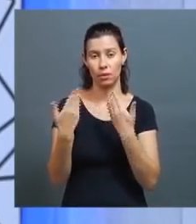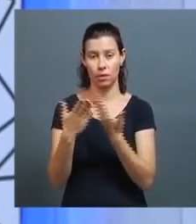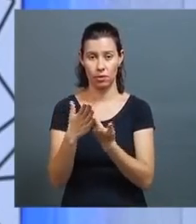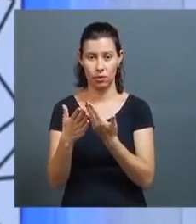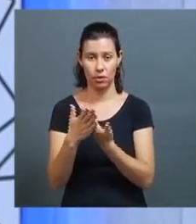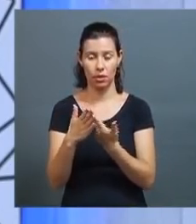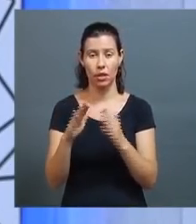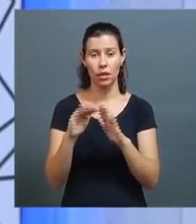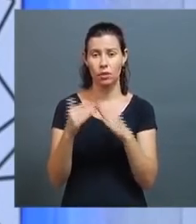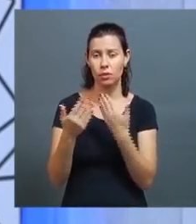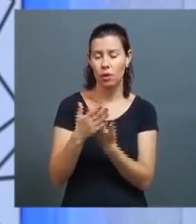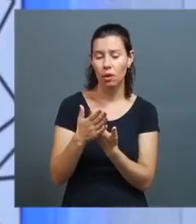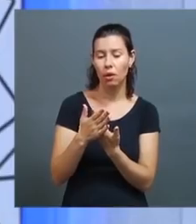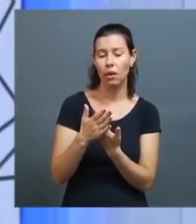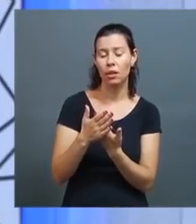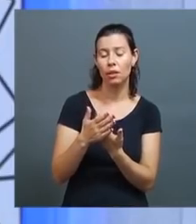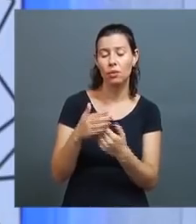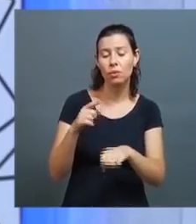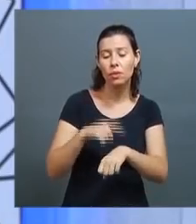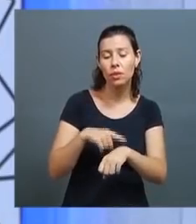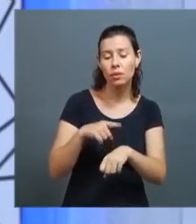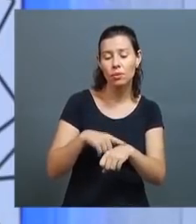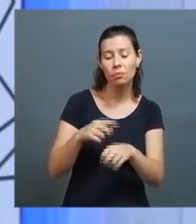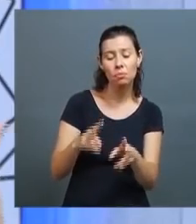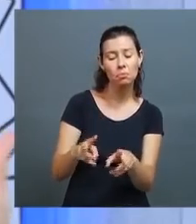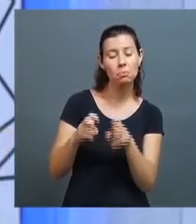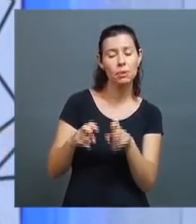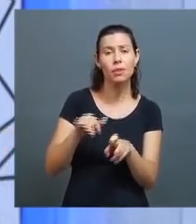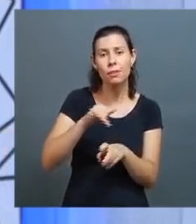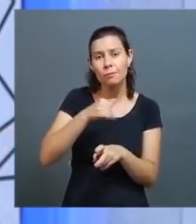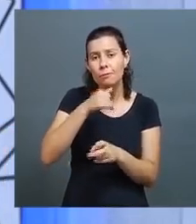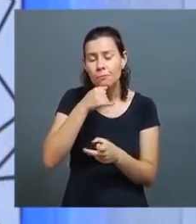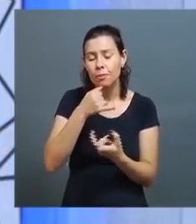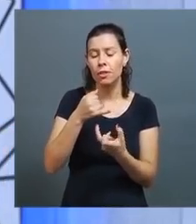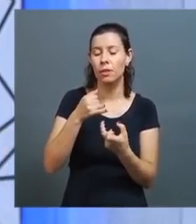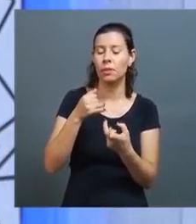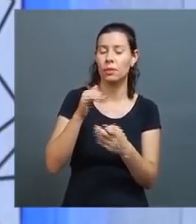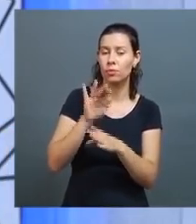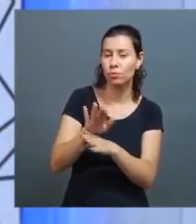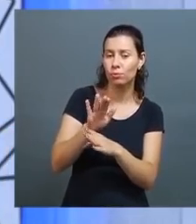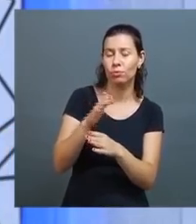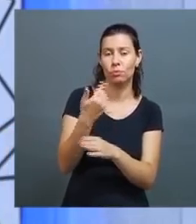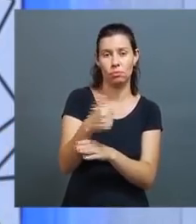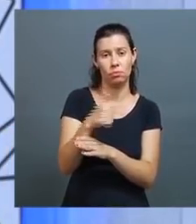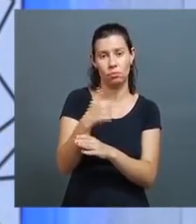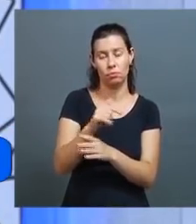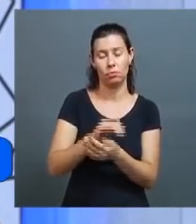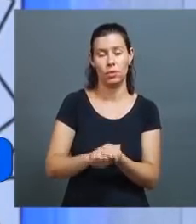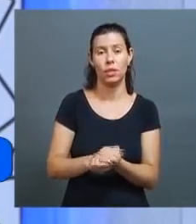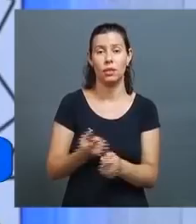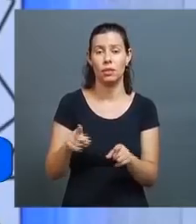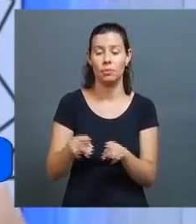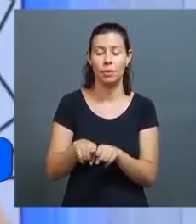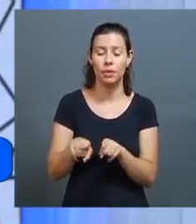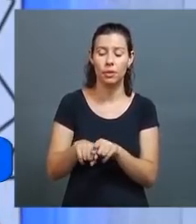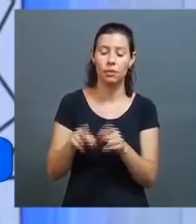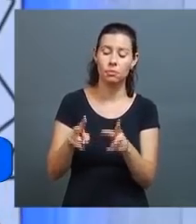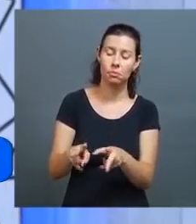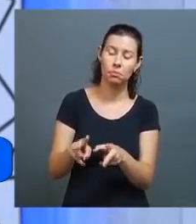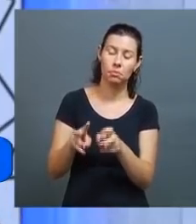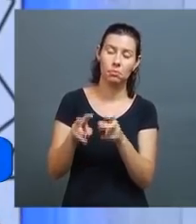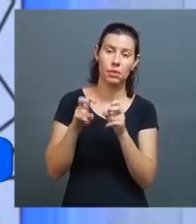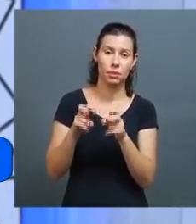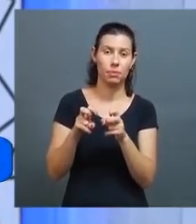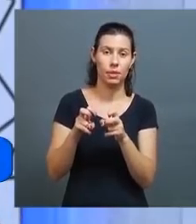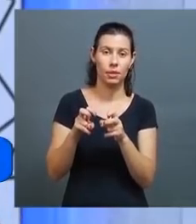escola não compreende esse momento que ela está passando, não acolhe, né? Não compreende os sinais